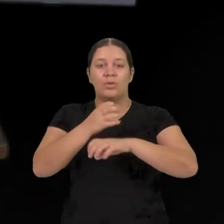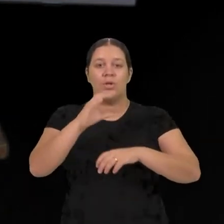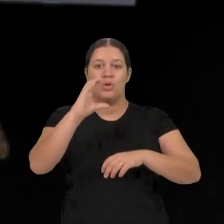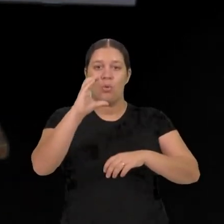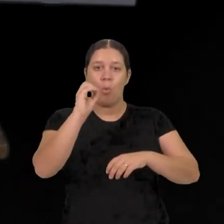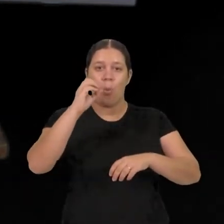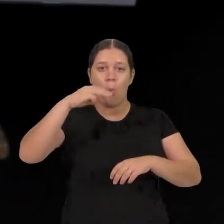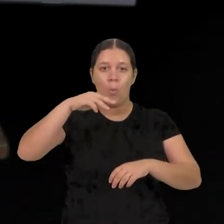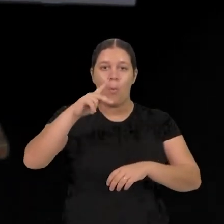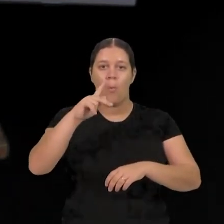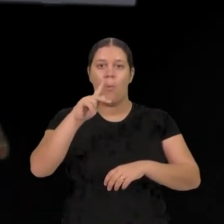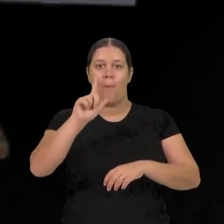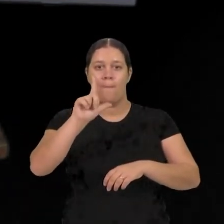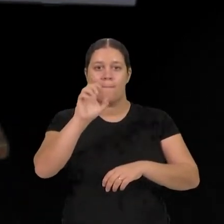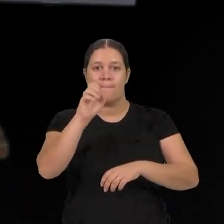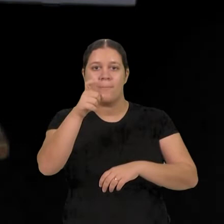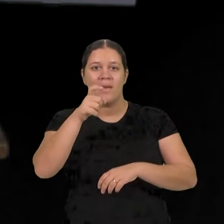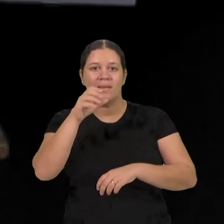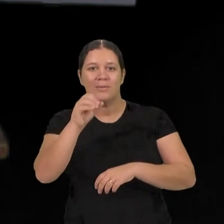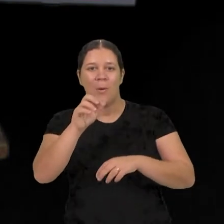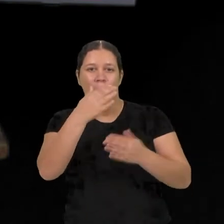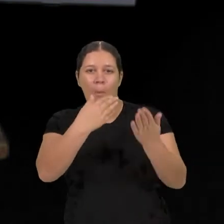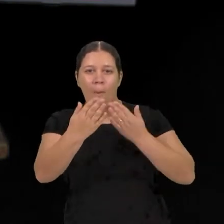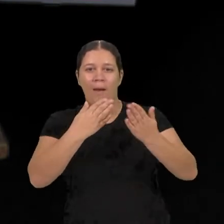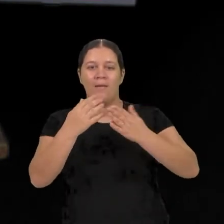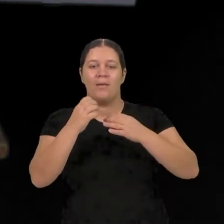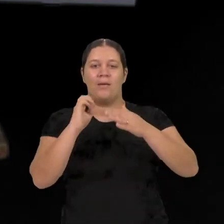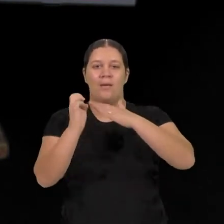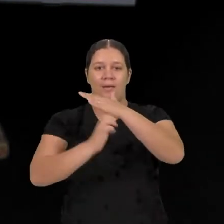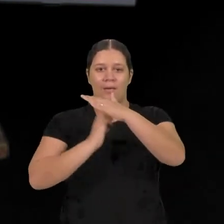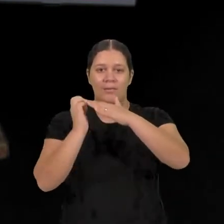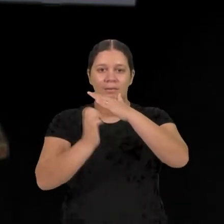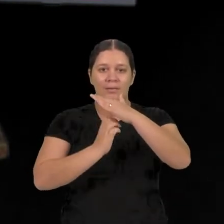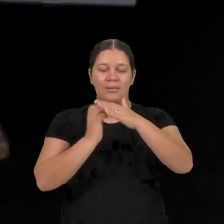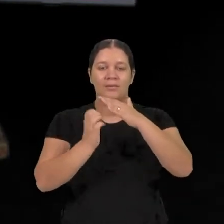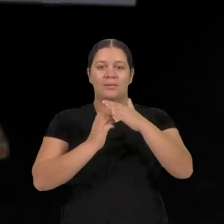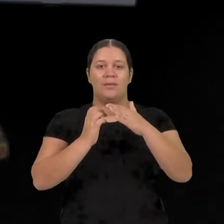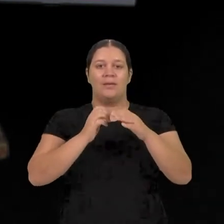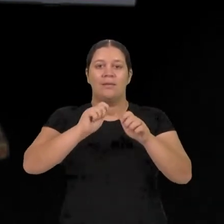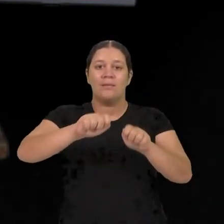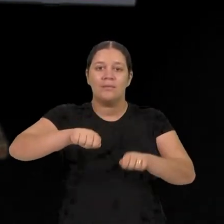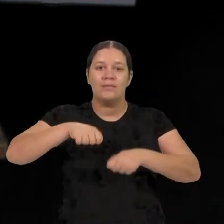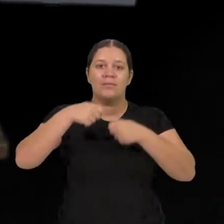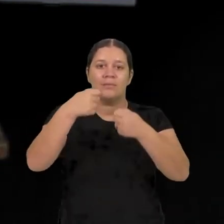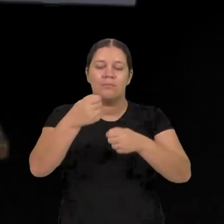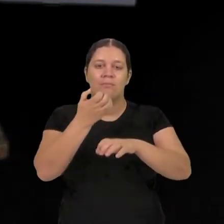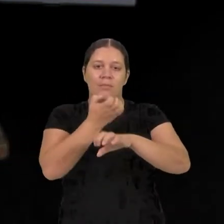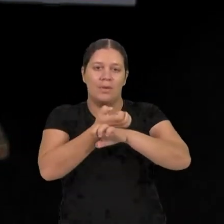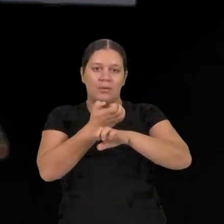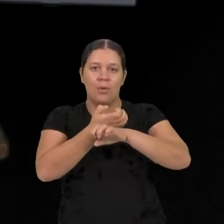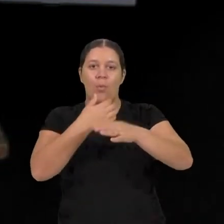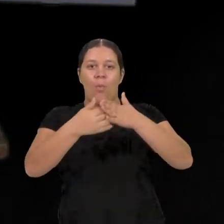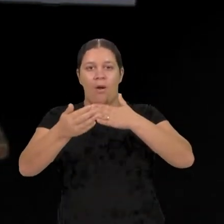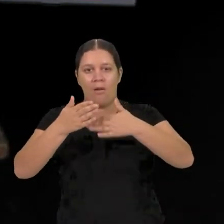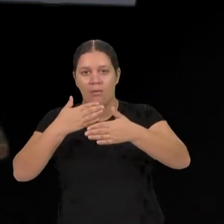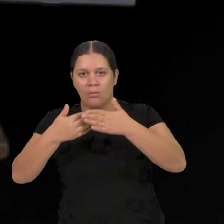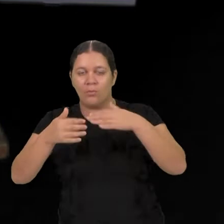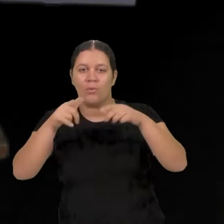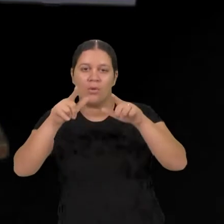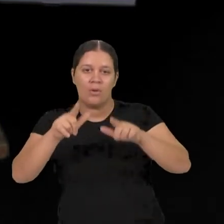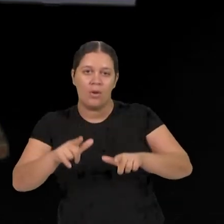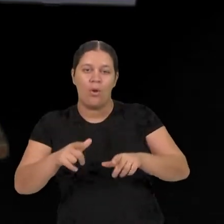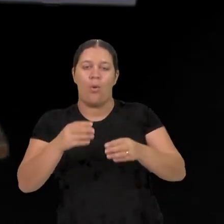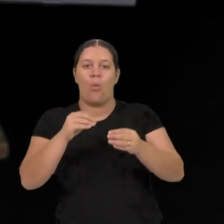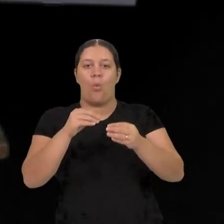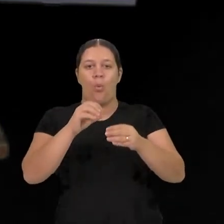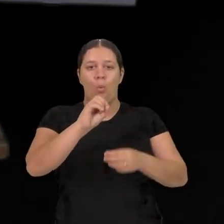complexo golgiense é a empresa de logística que vai fazer a distribuição desse material, seja para onde for, tá? Ou vai distribuir